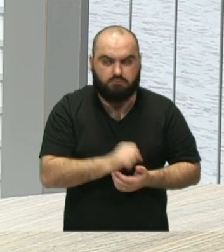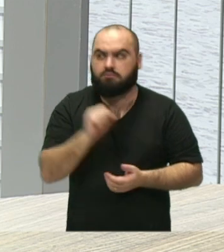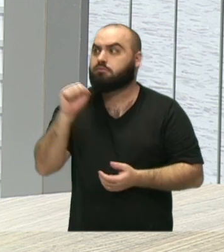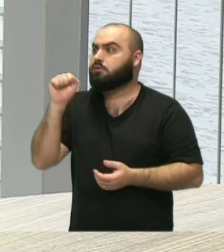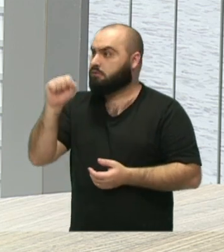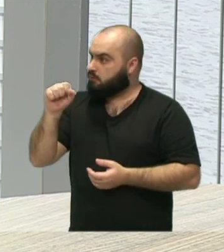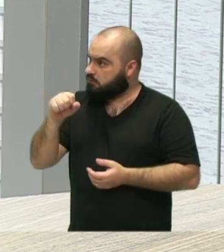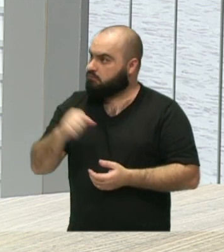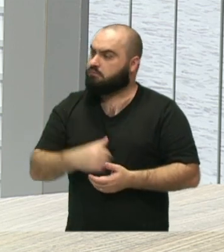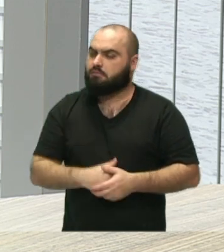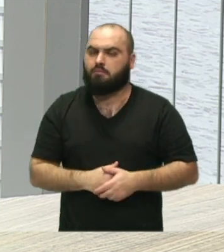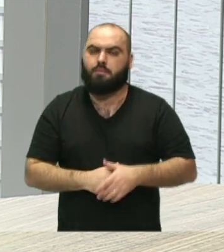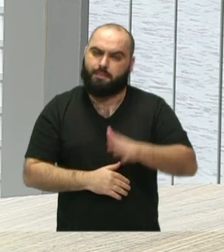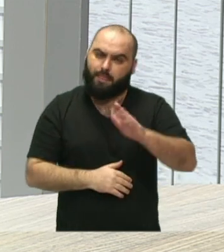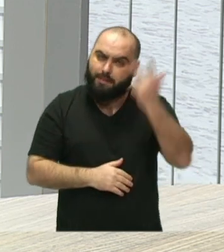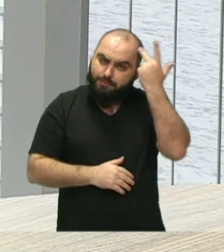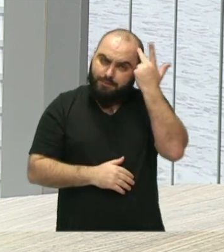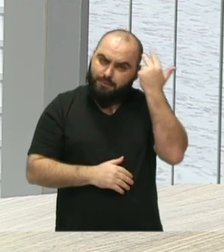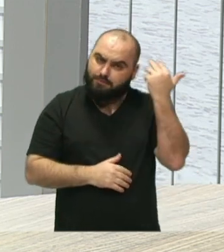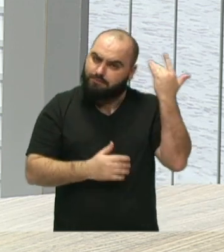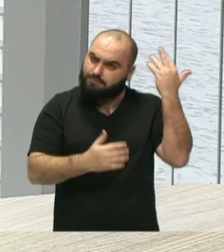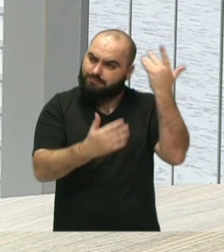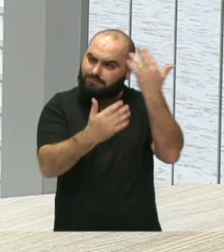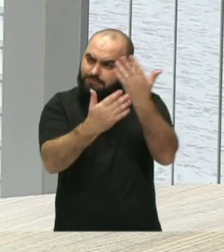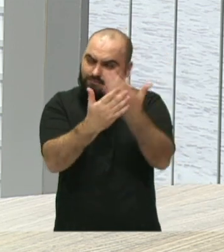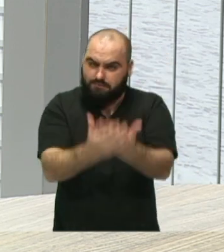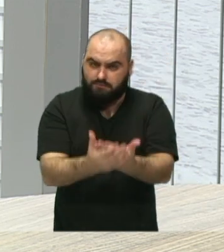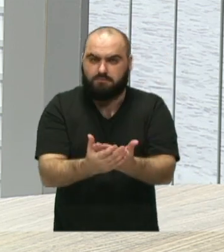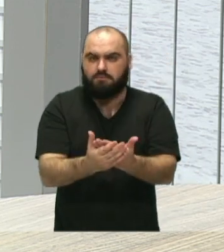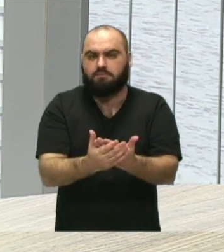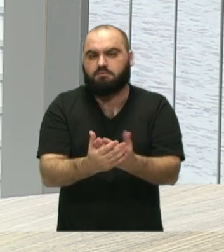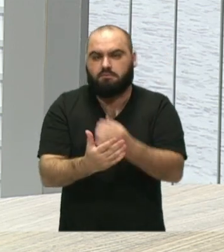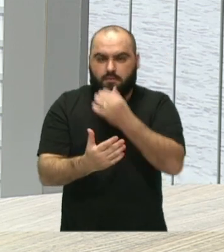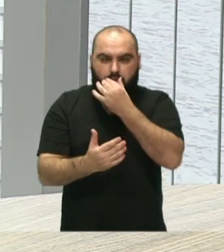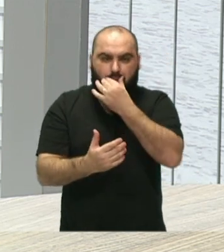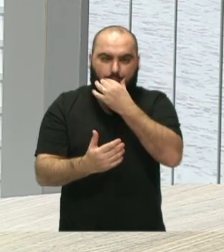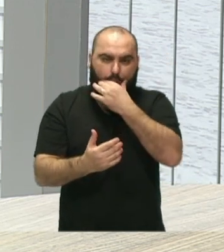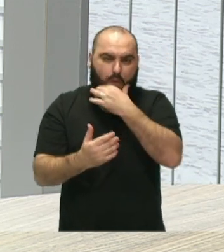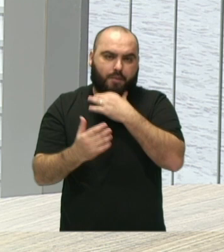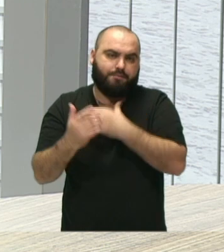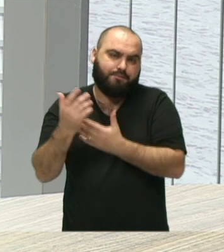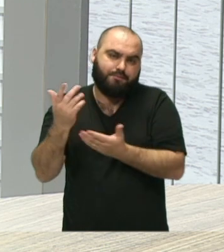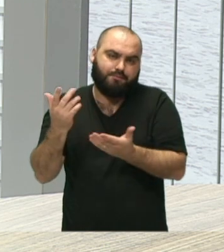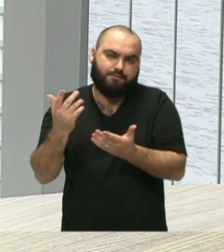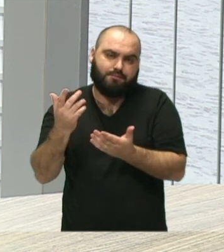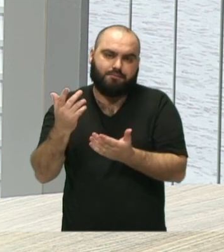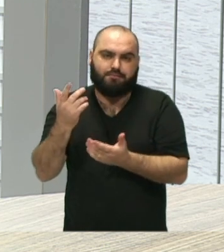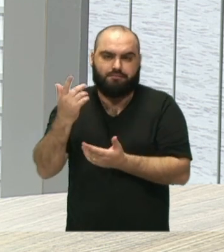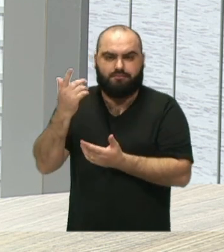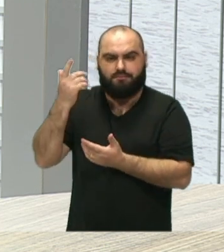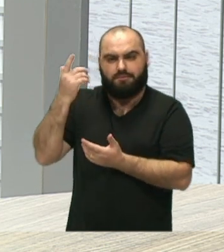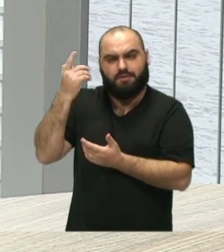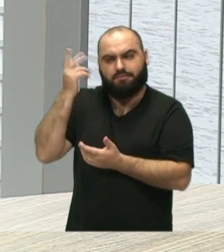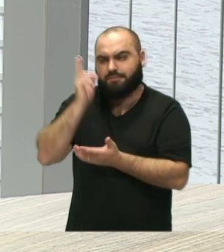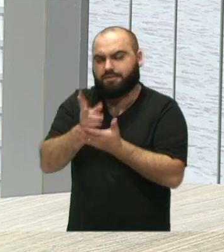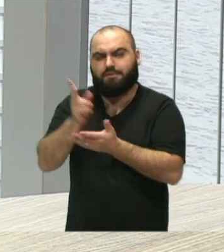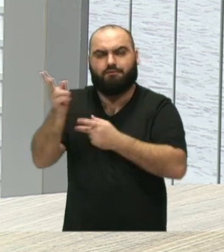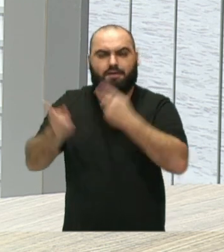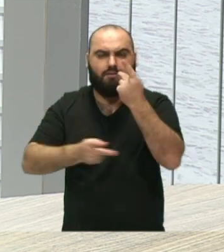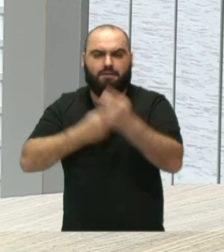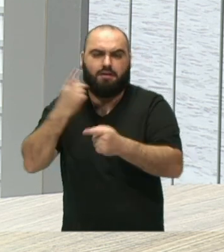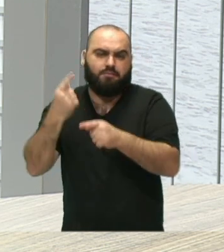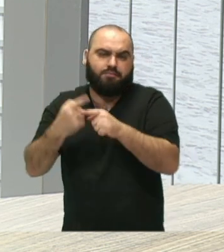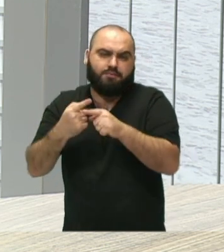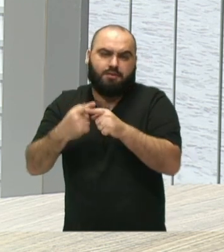A questão da história é que ela normalmente é contada por quem é dito como vencedor naquele momento,